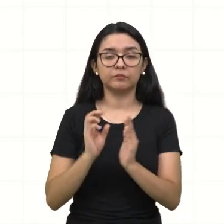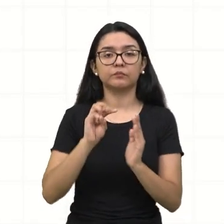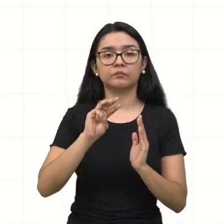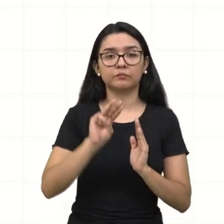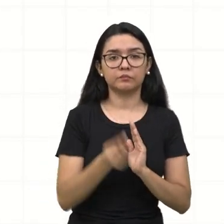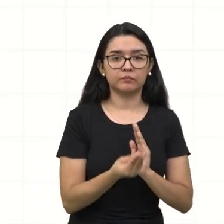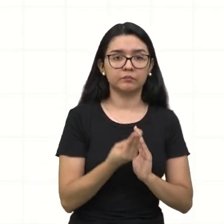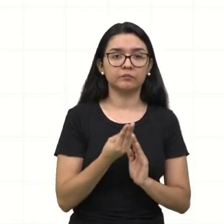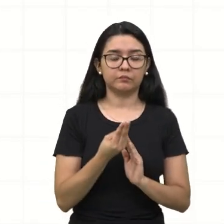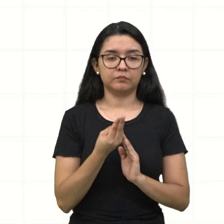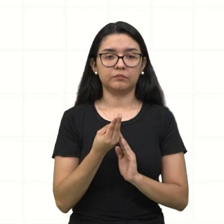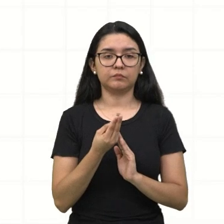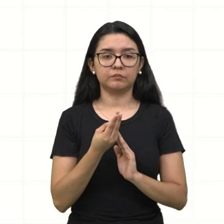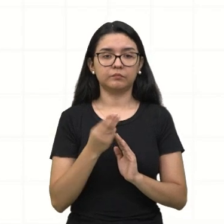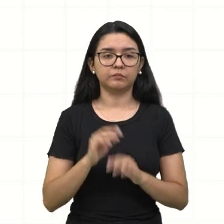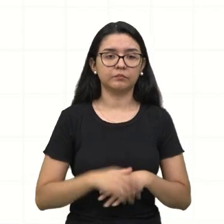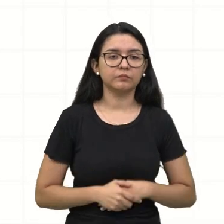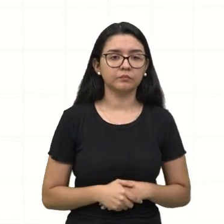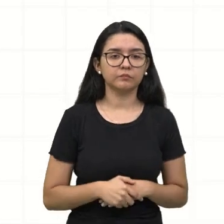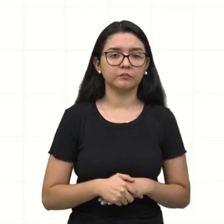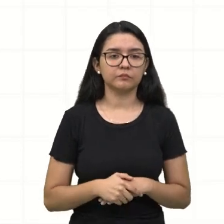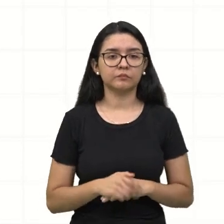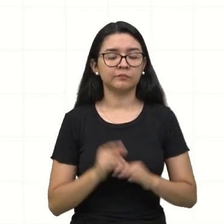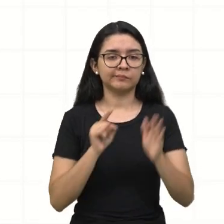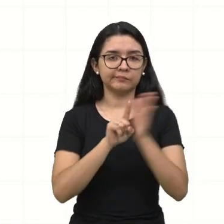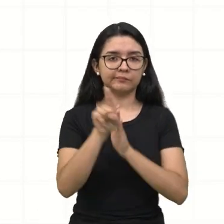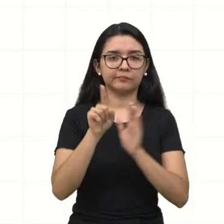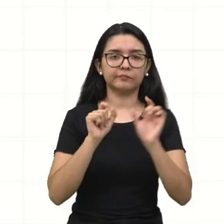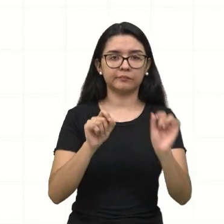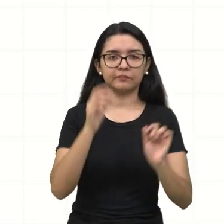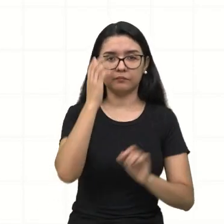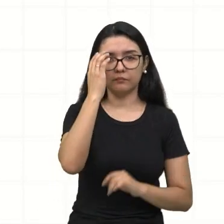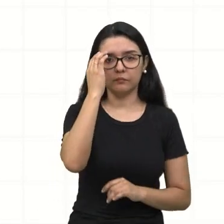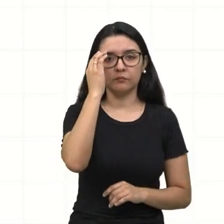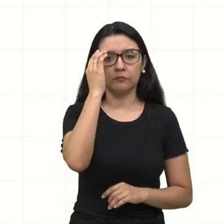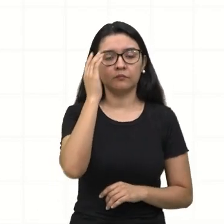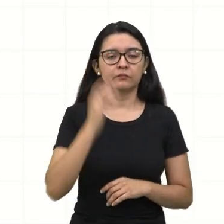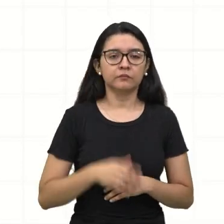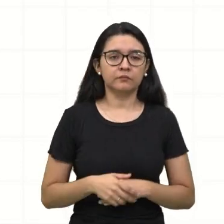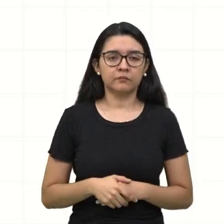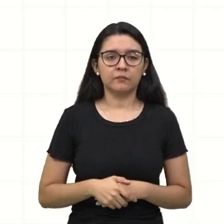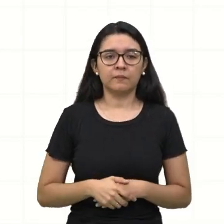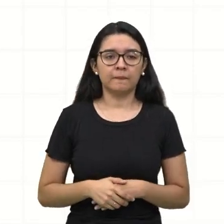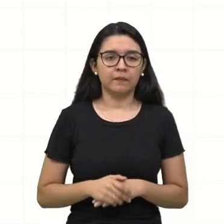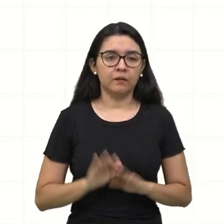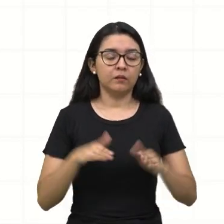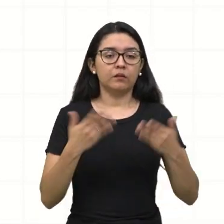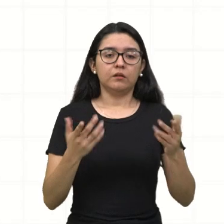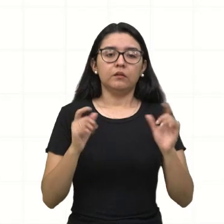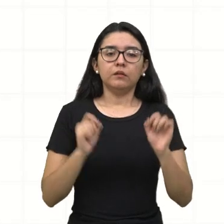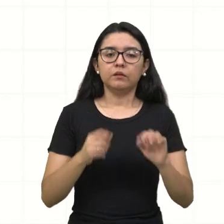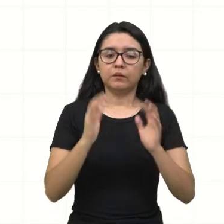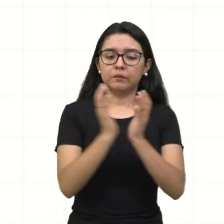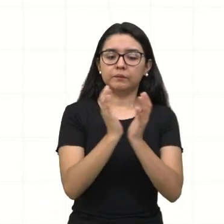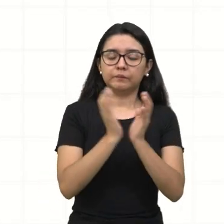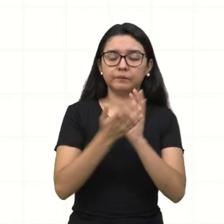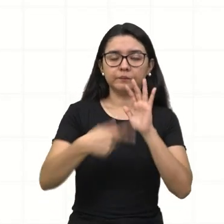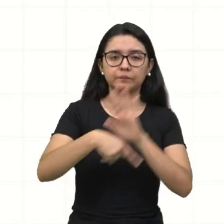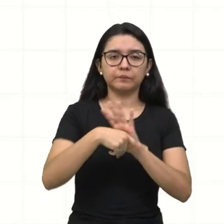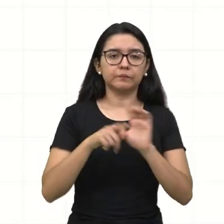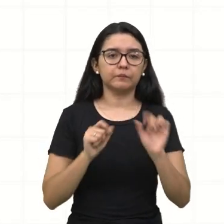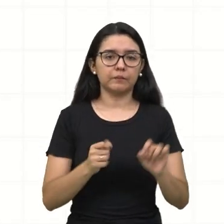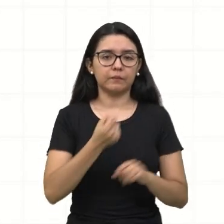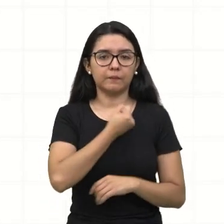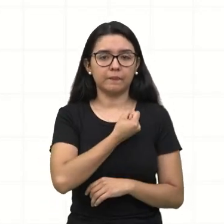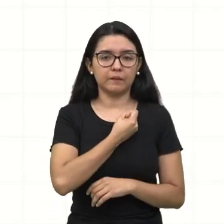milhares. Então, a pergunta é, né, qual a classe que pertence ao